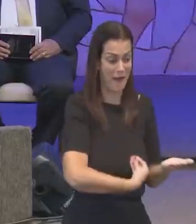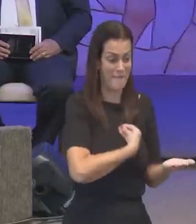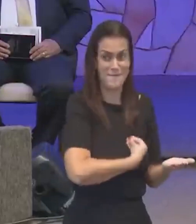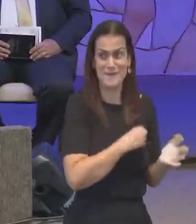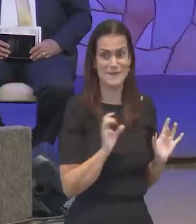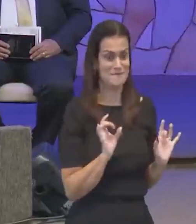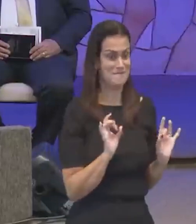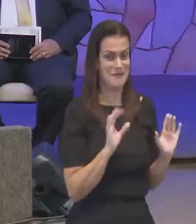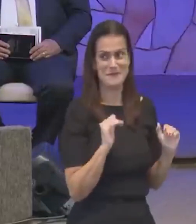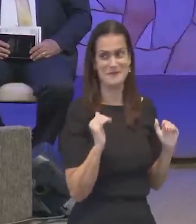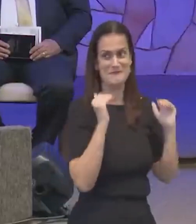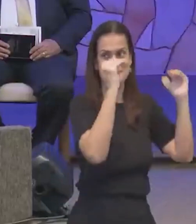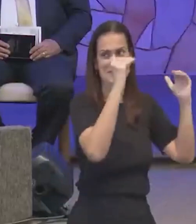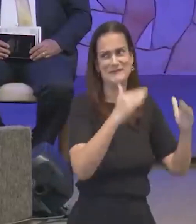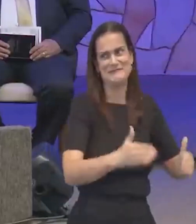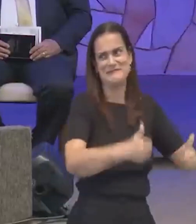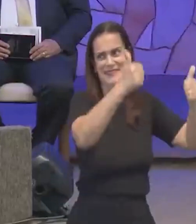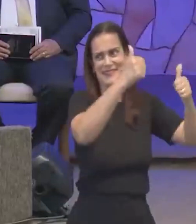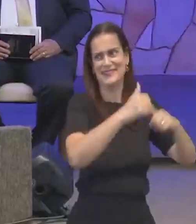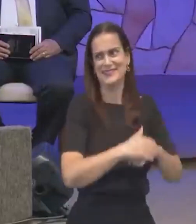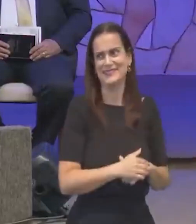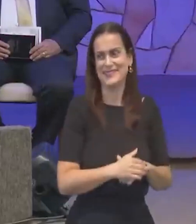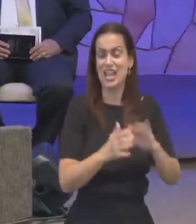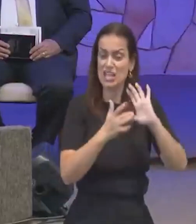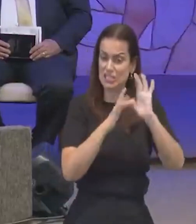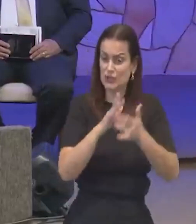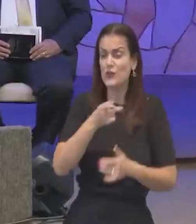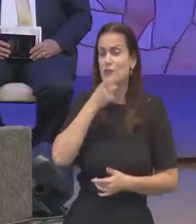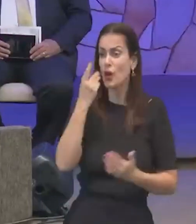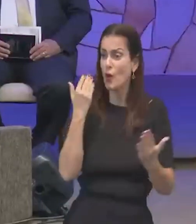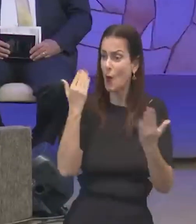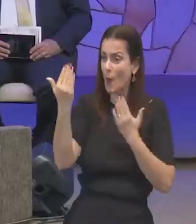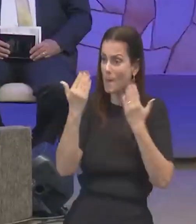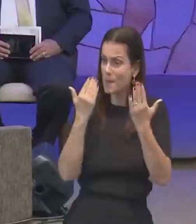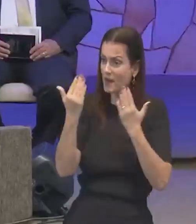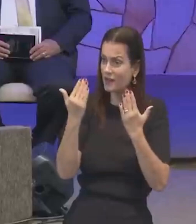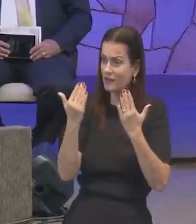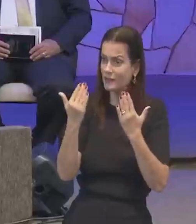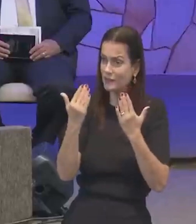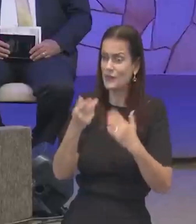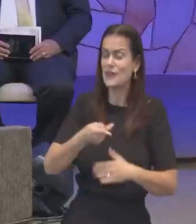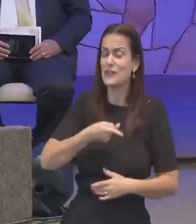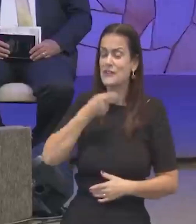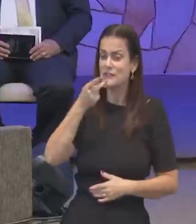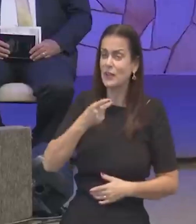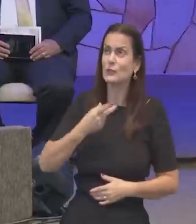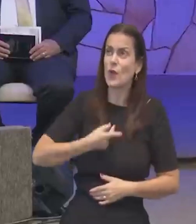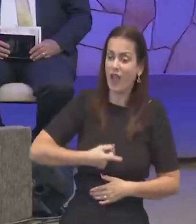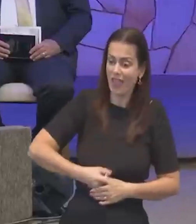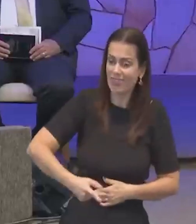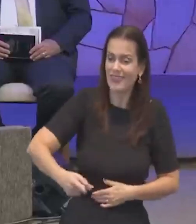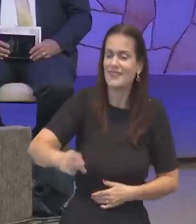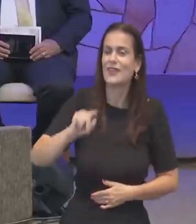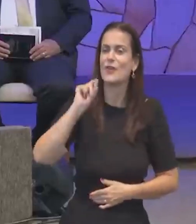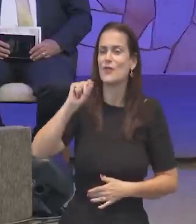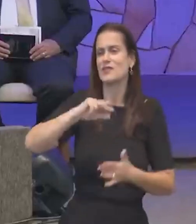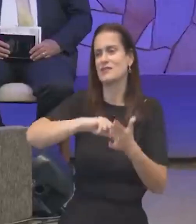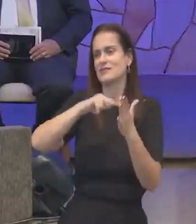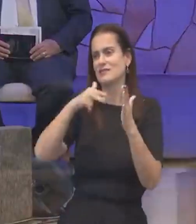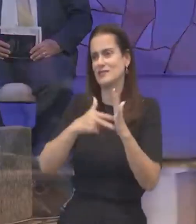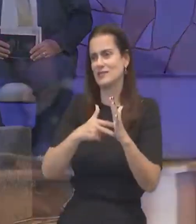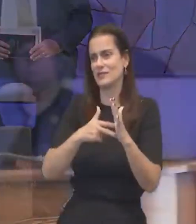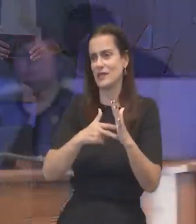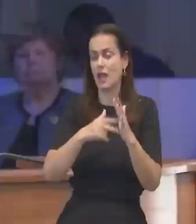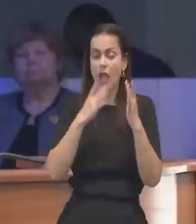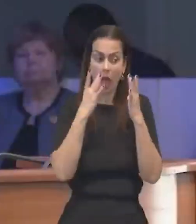viva. O que Jesus estava dizendo, além de falar sobre a eternidade, era chamando a